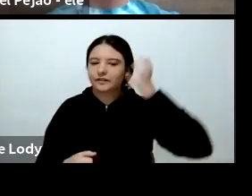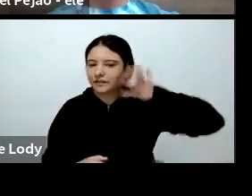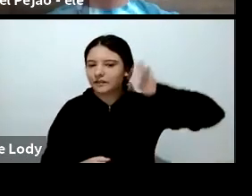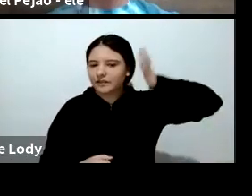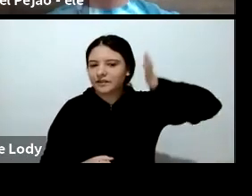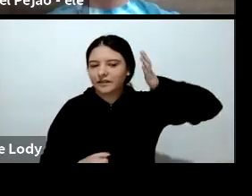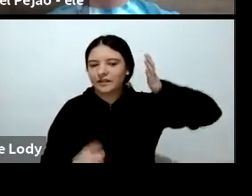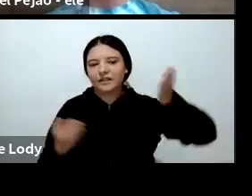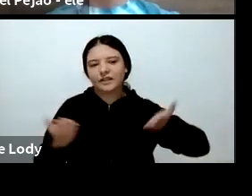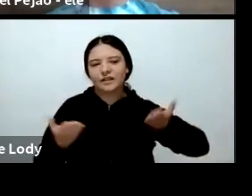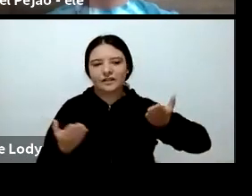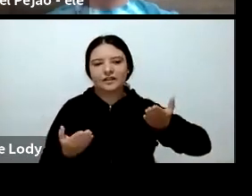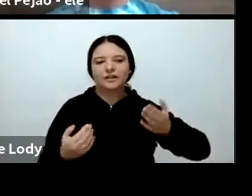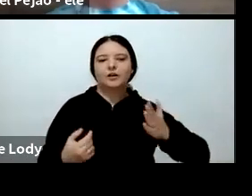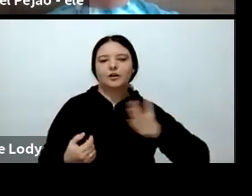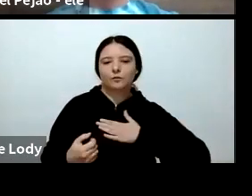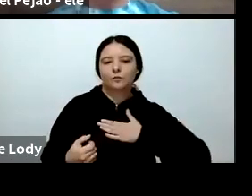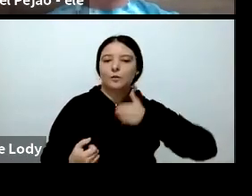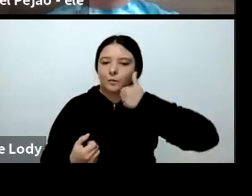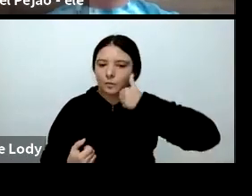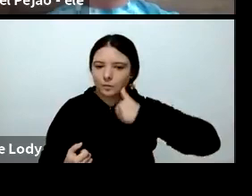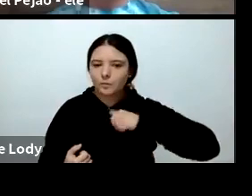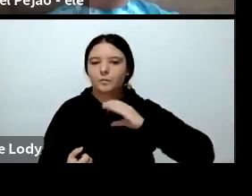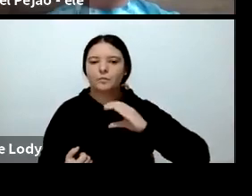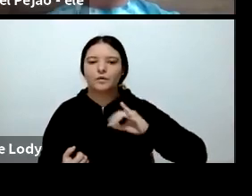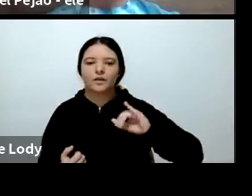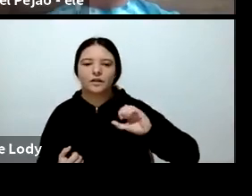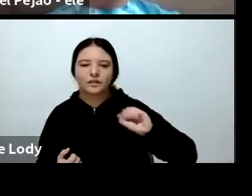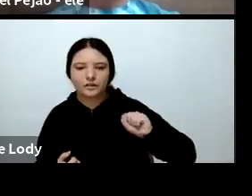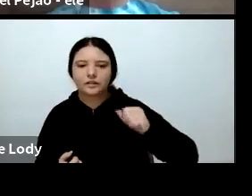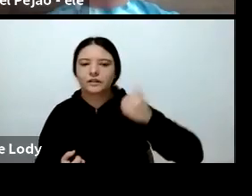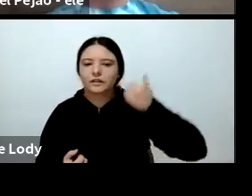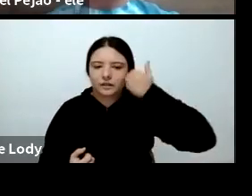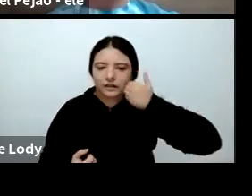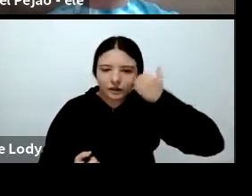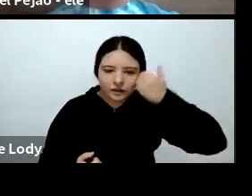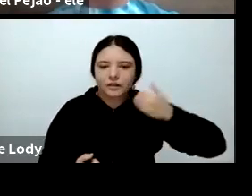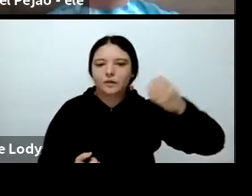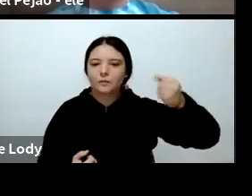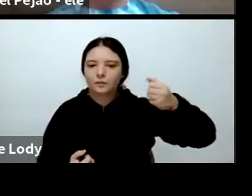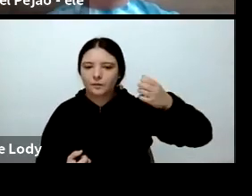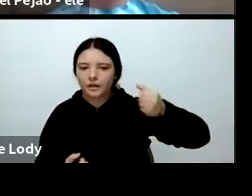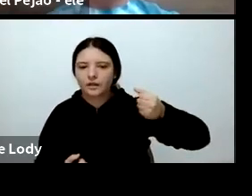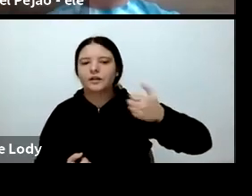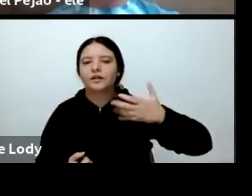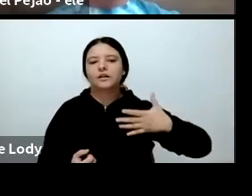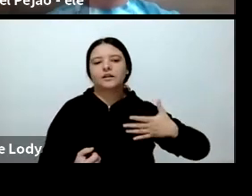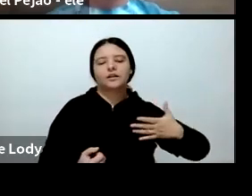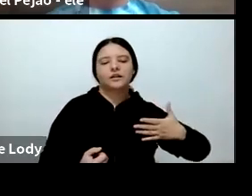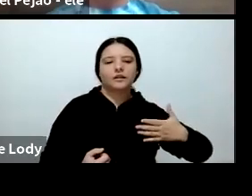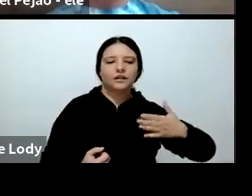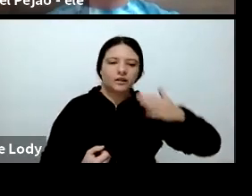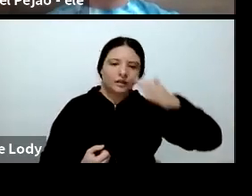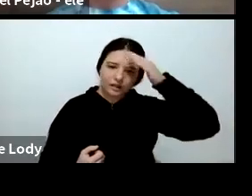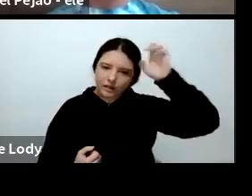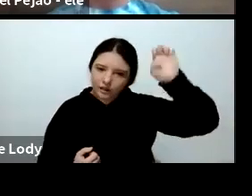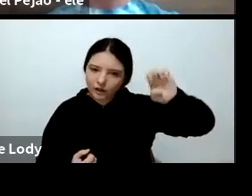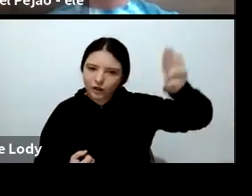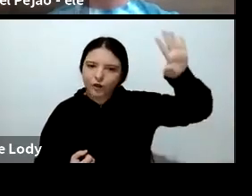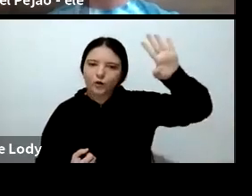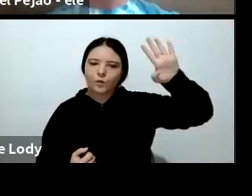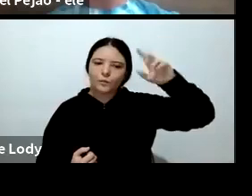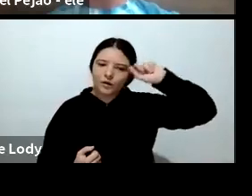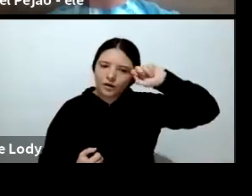me apresentar. Eu sou uma mulher cis, branca, de origem europeia,